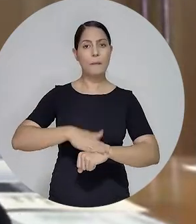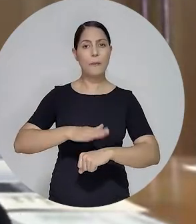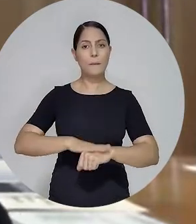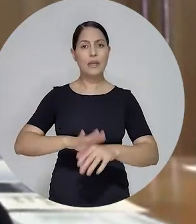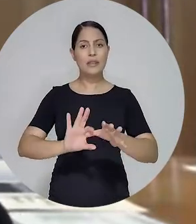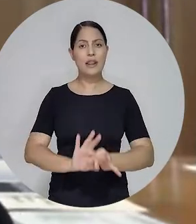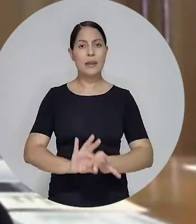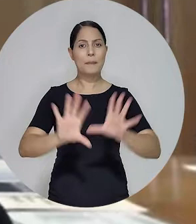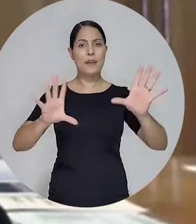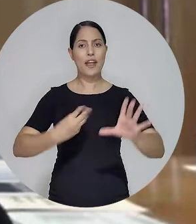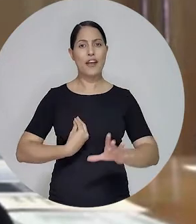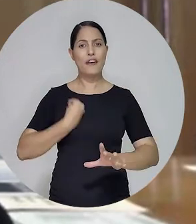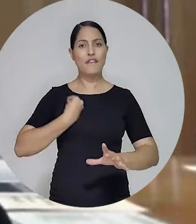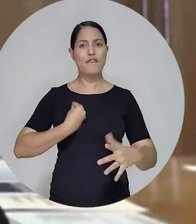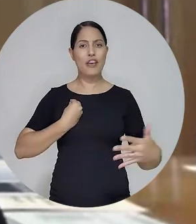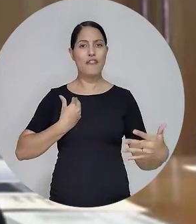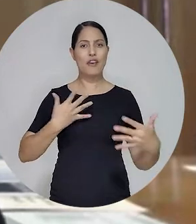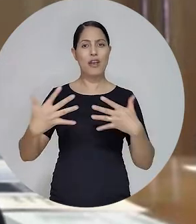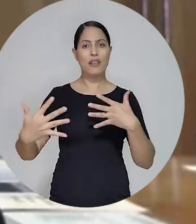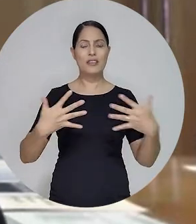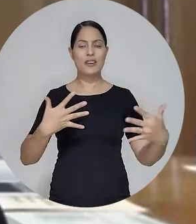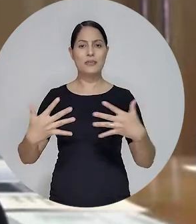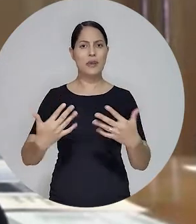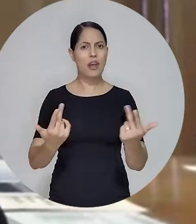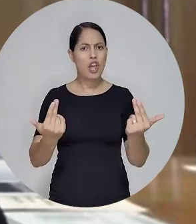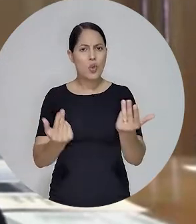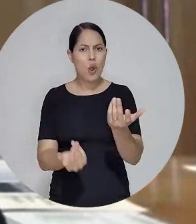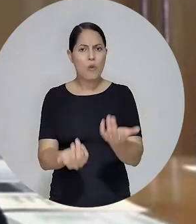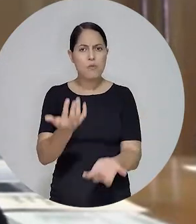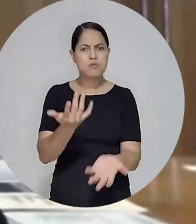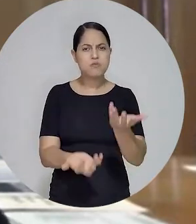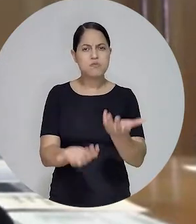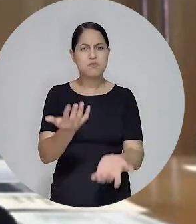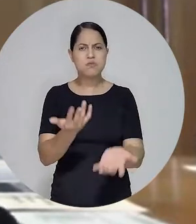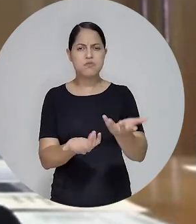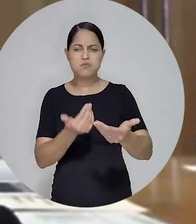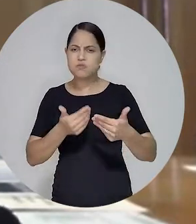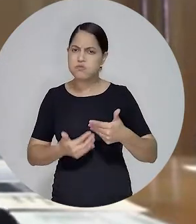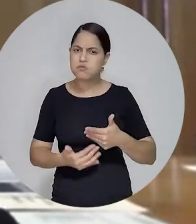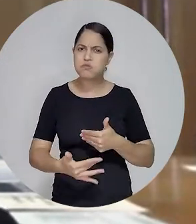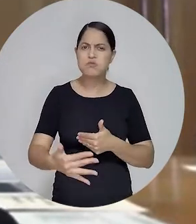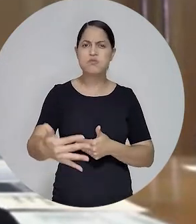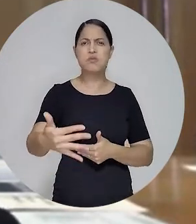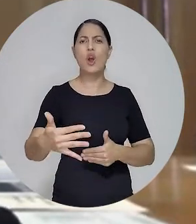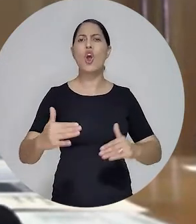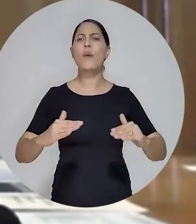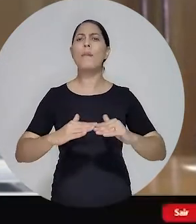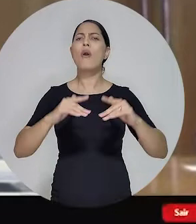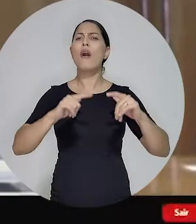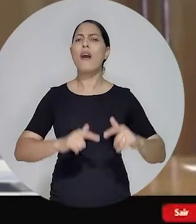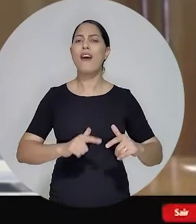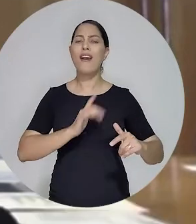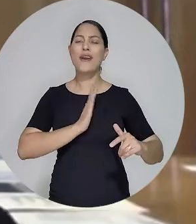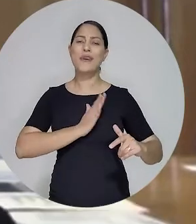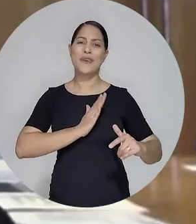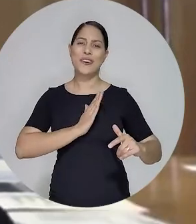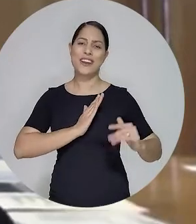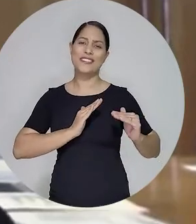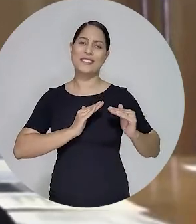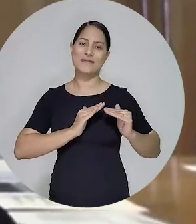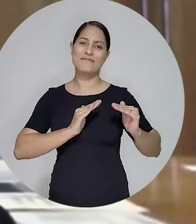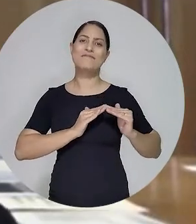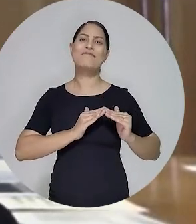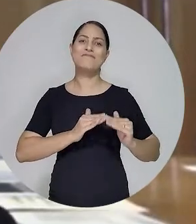a liberdade será algo vivo e transparente, como um fogo ou um rio, e a sua morada será sempre o coração do